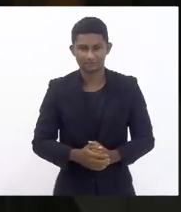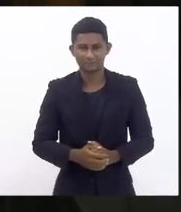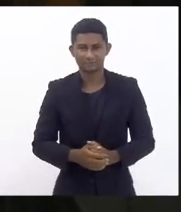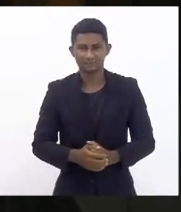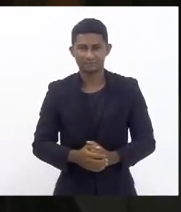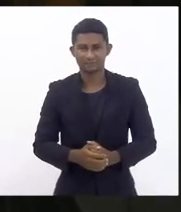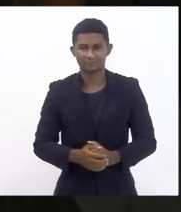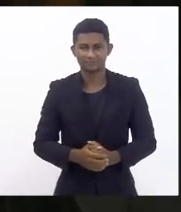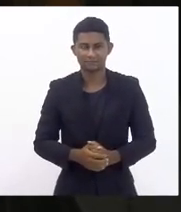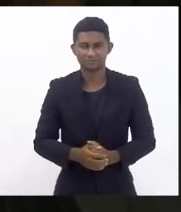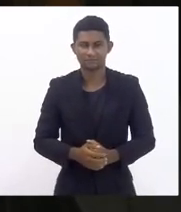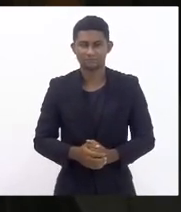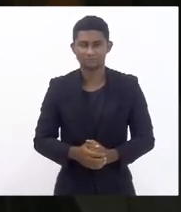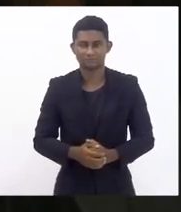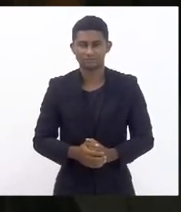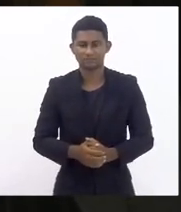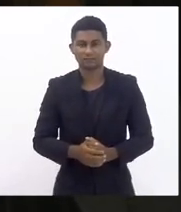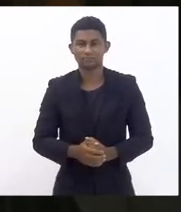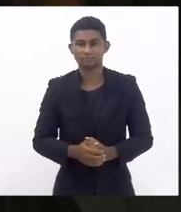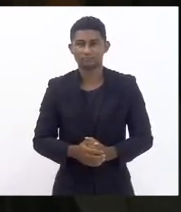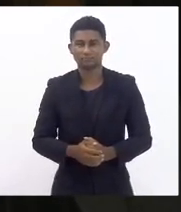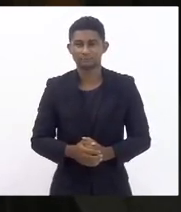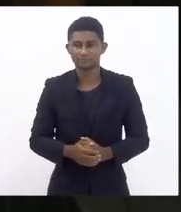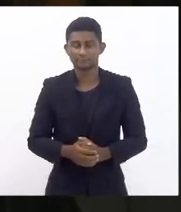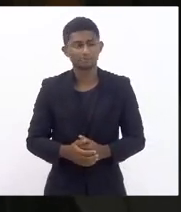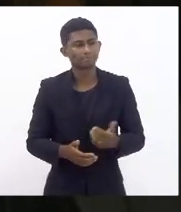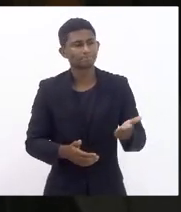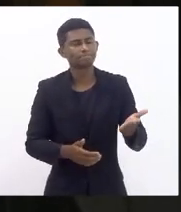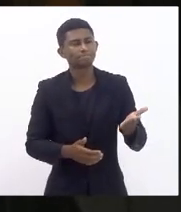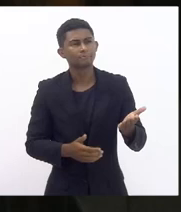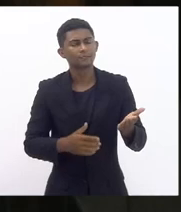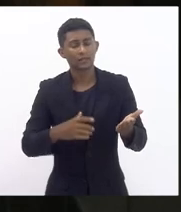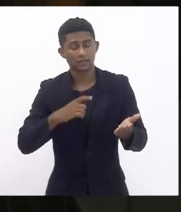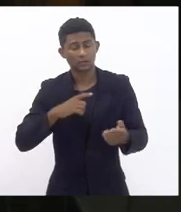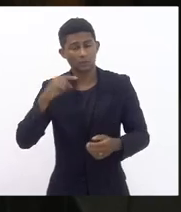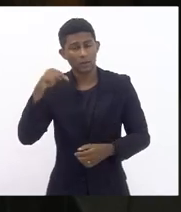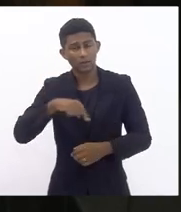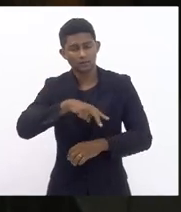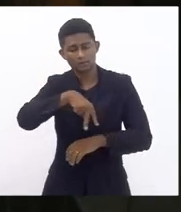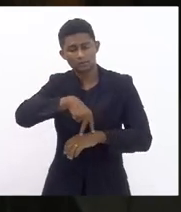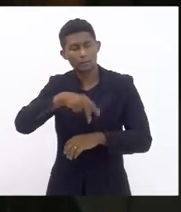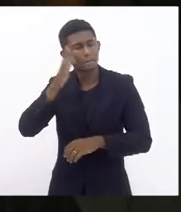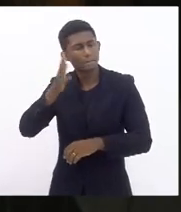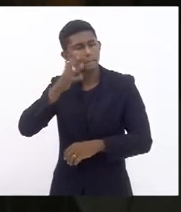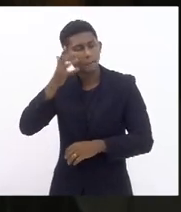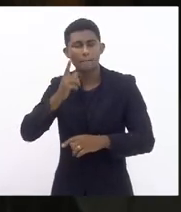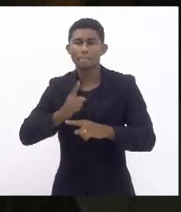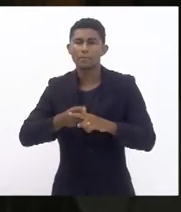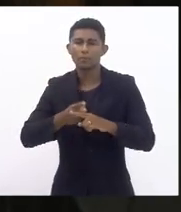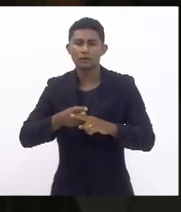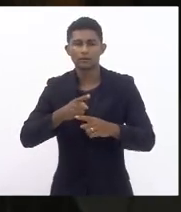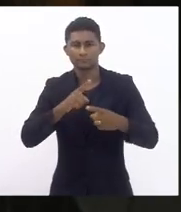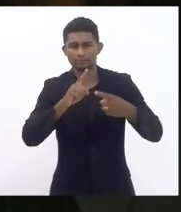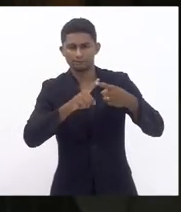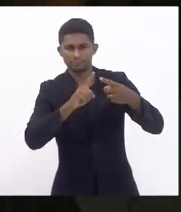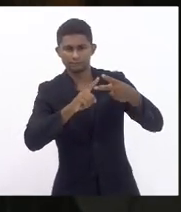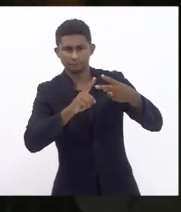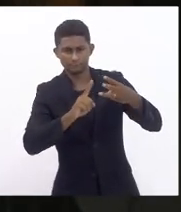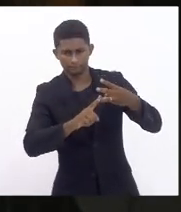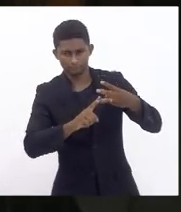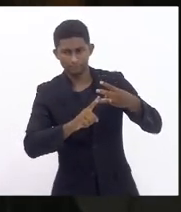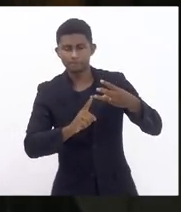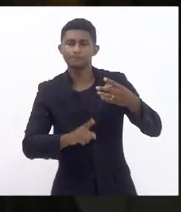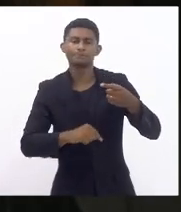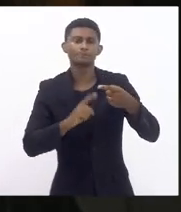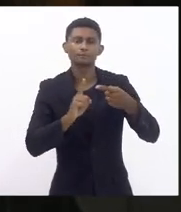Janeiro. Tia Ju, três pontos me trazem aqui à tribuna no dia de hoje. O